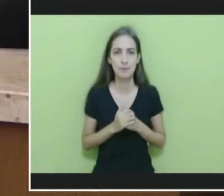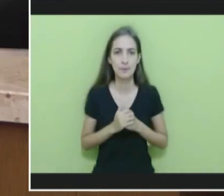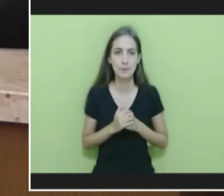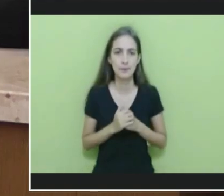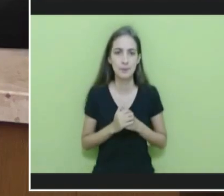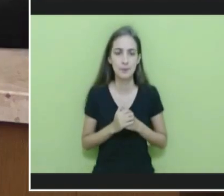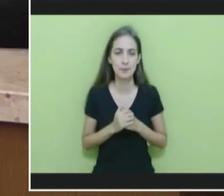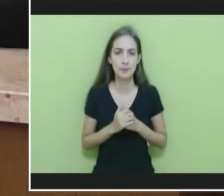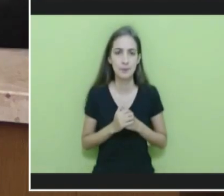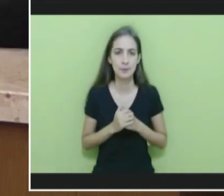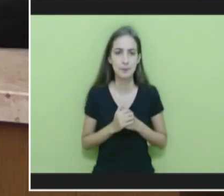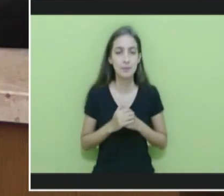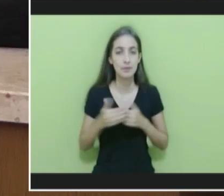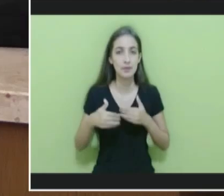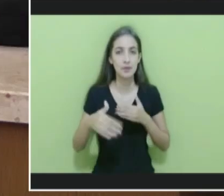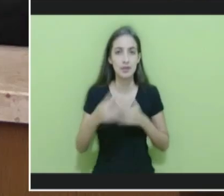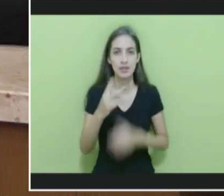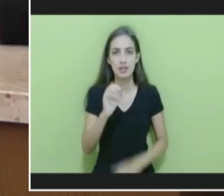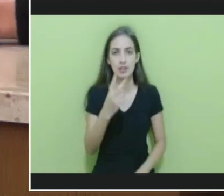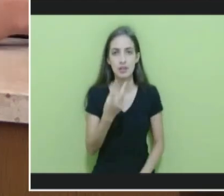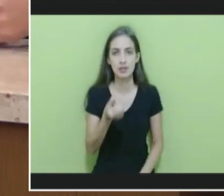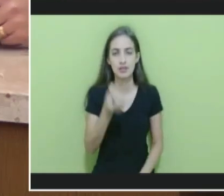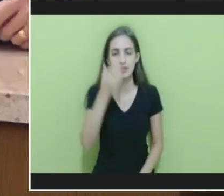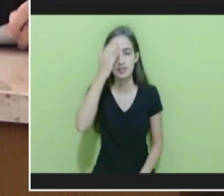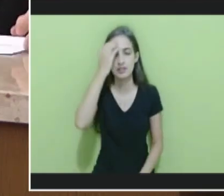o exercício de 2026.